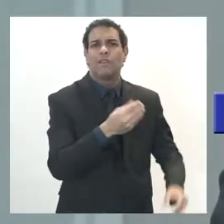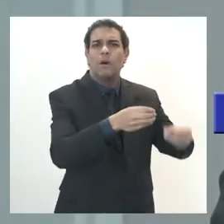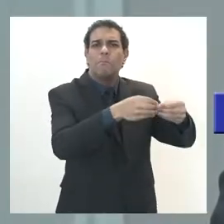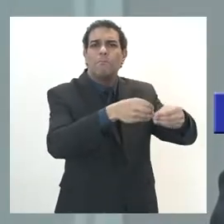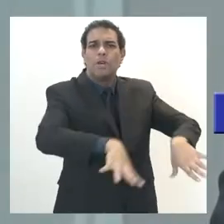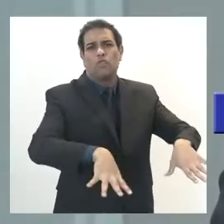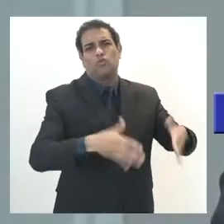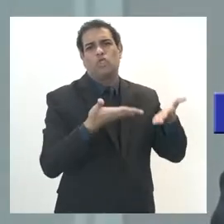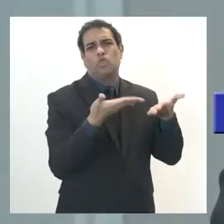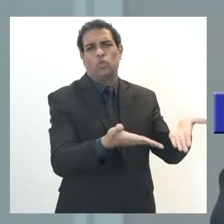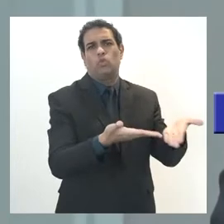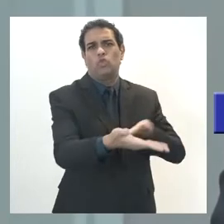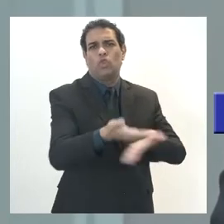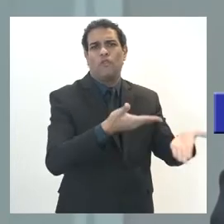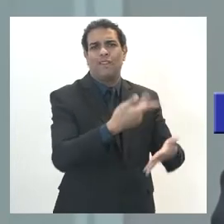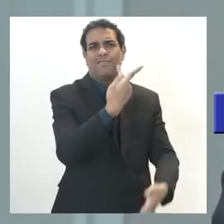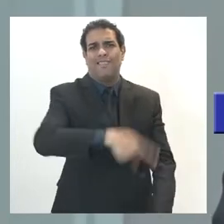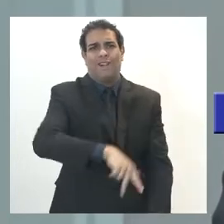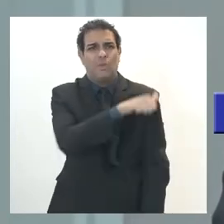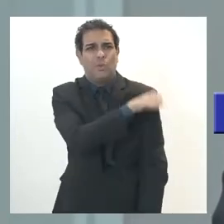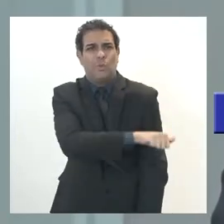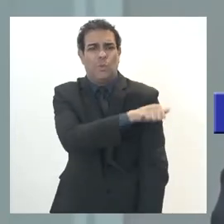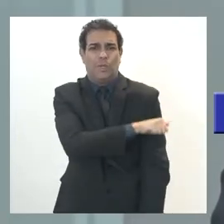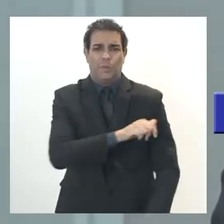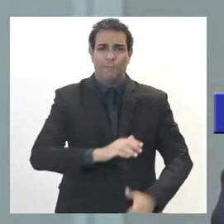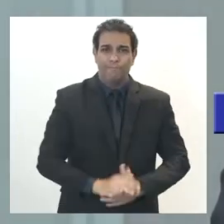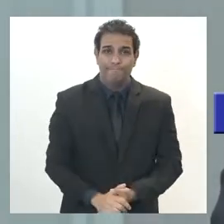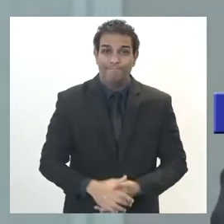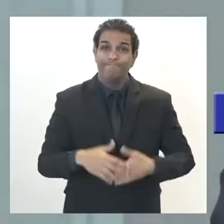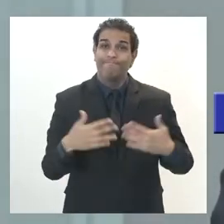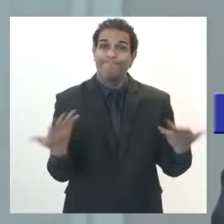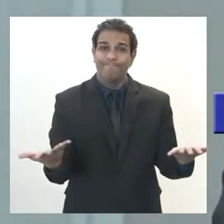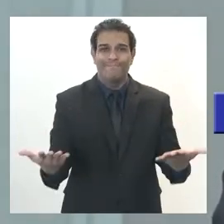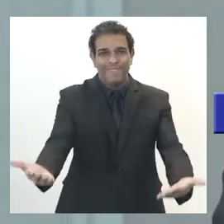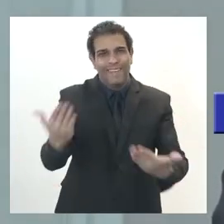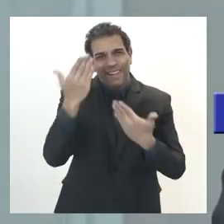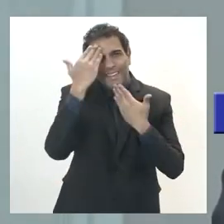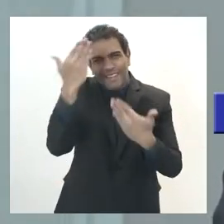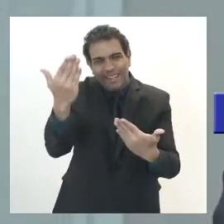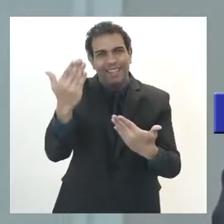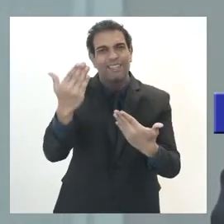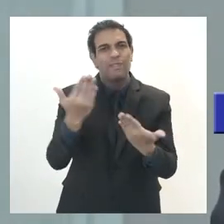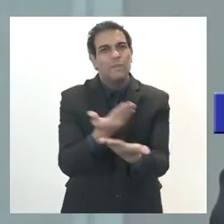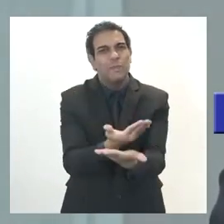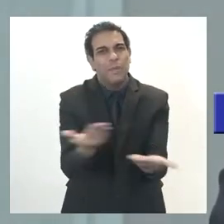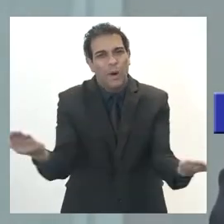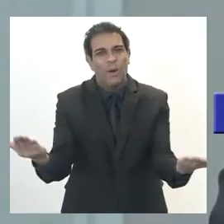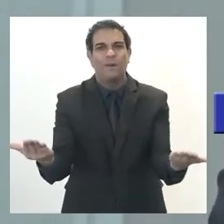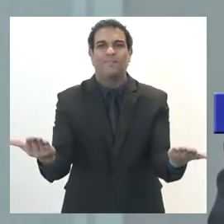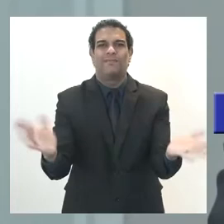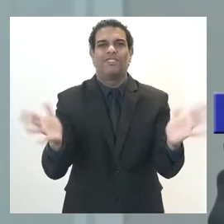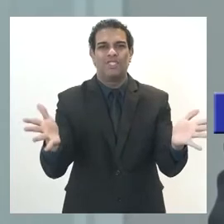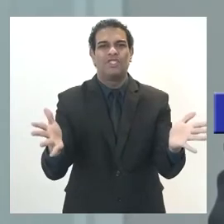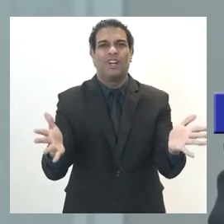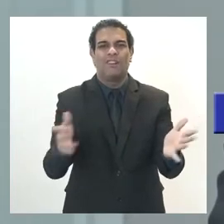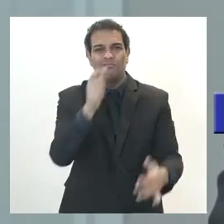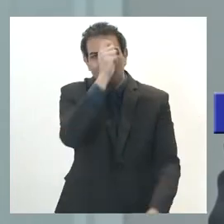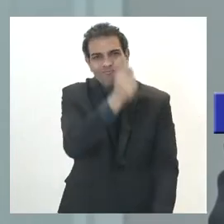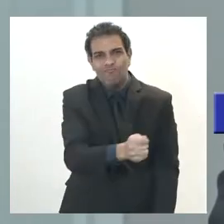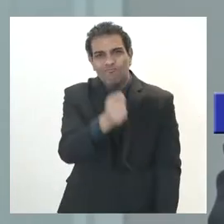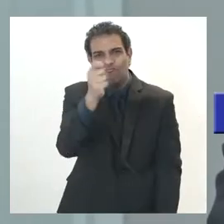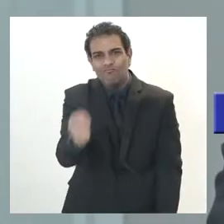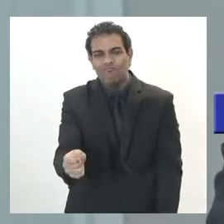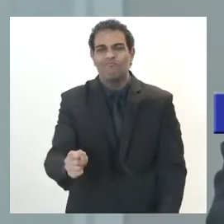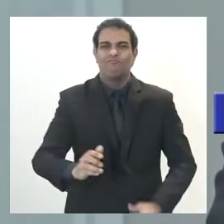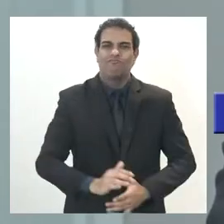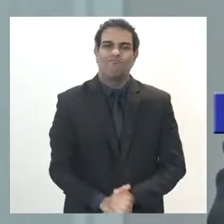precarização do Estado bem com isso E agradecendo auditiva qualificada dos Senhores eu